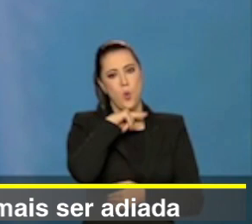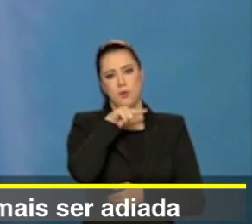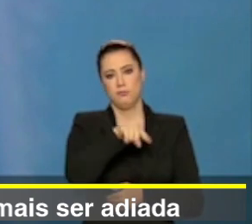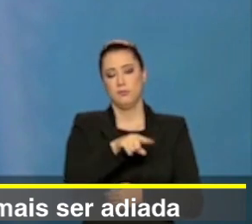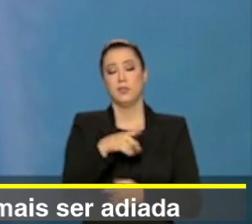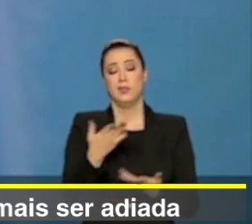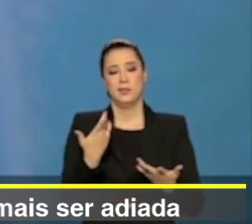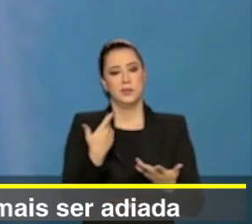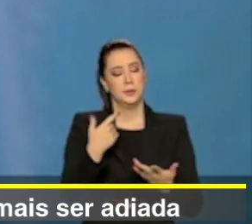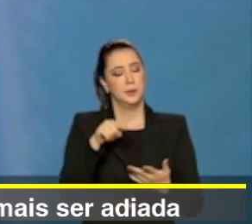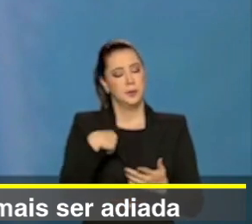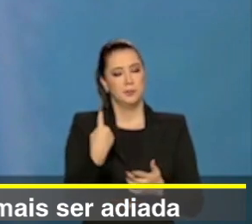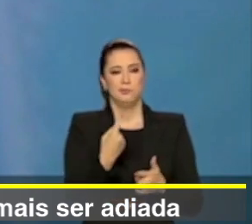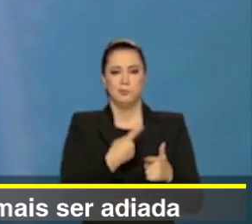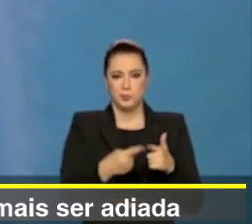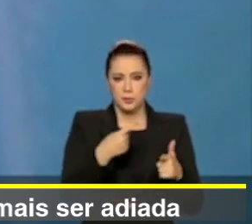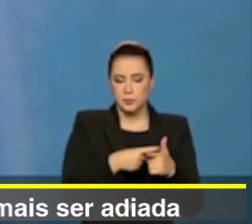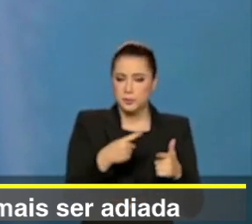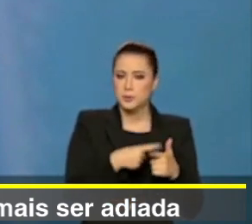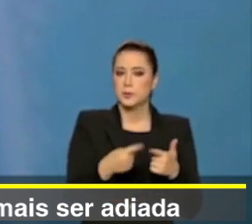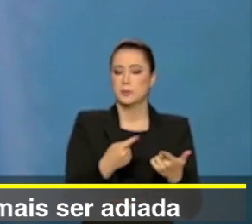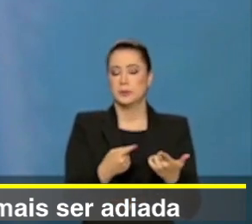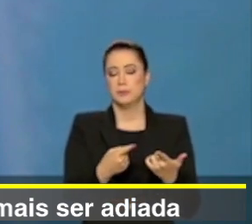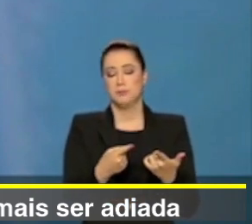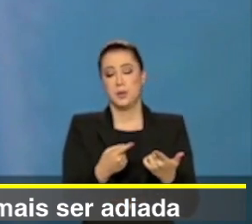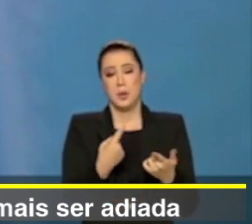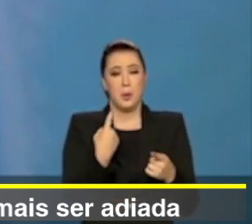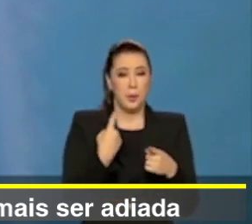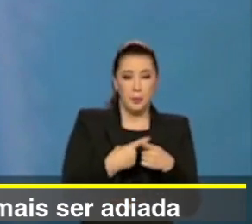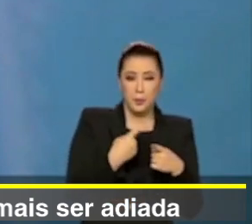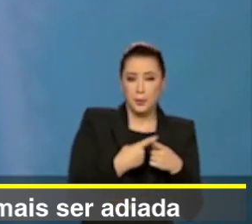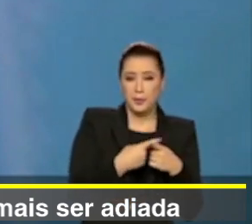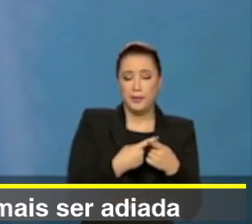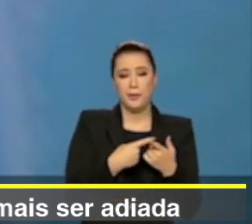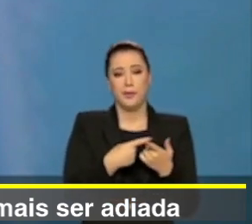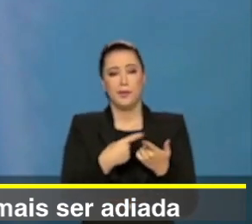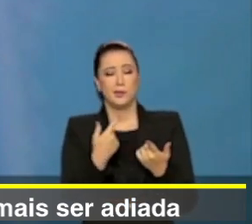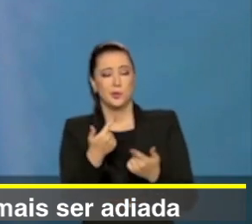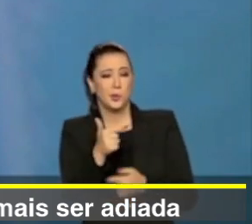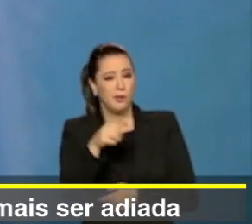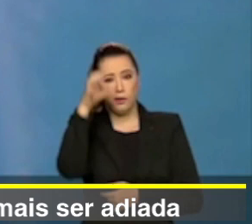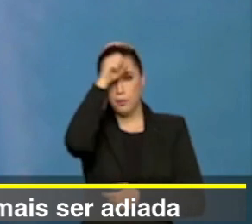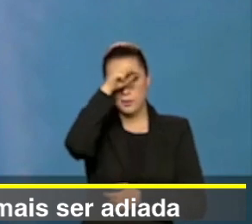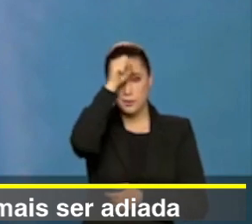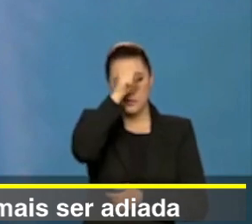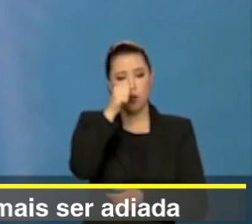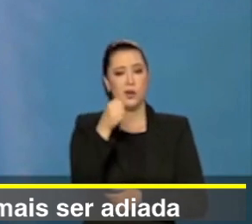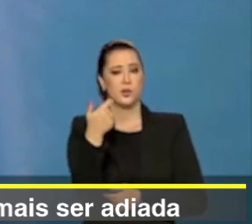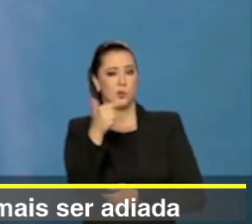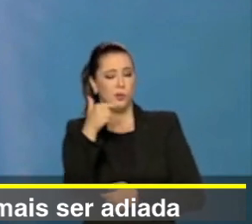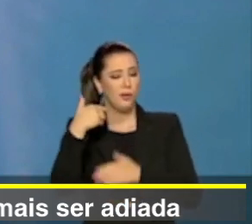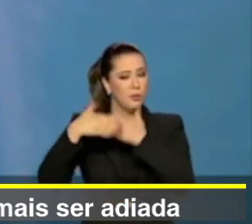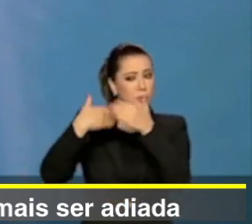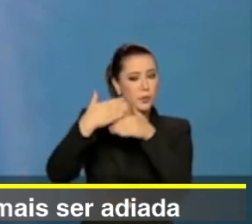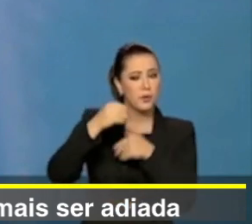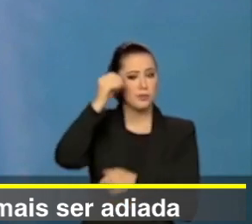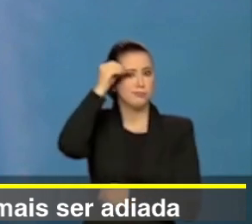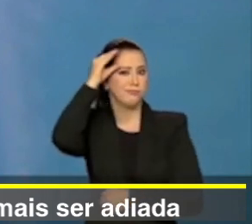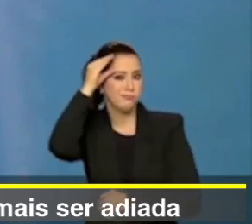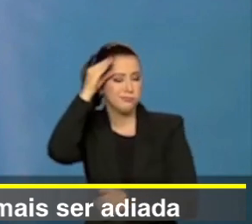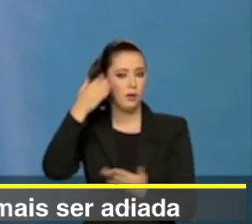consequências devastadoras, como a perda de aprendizagem, do progresso do conhecimento,